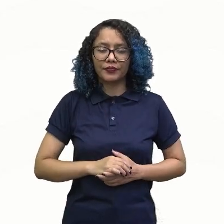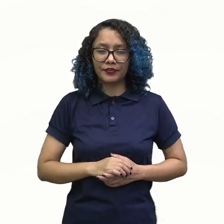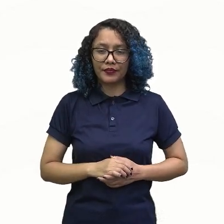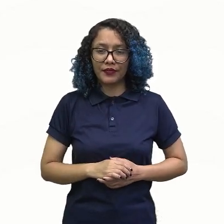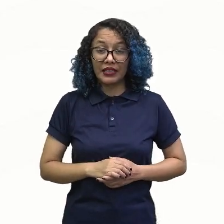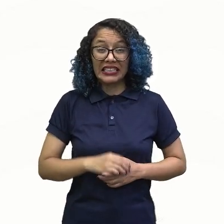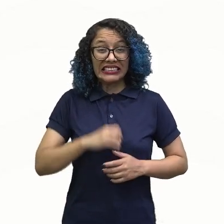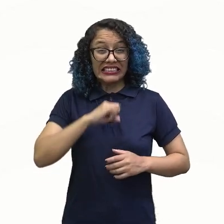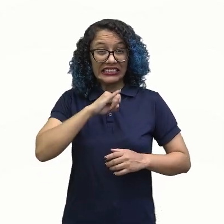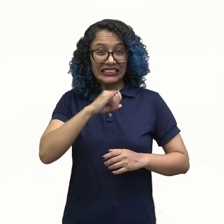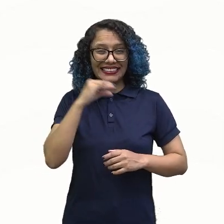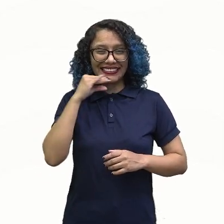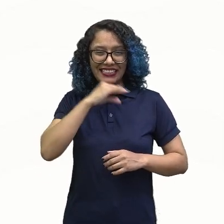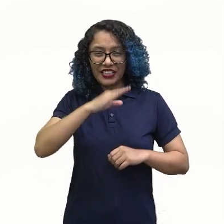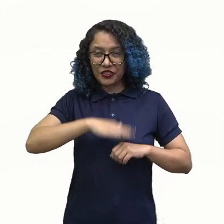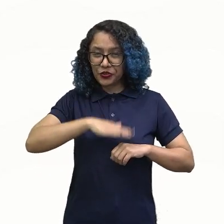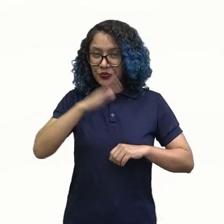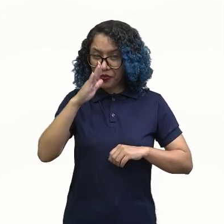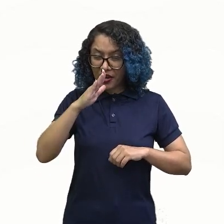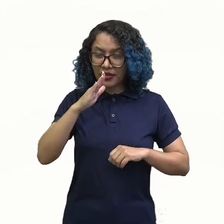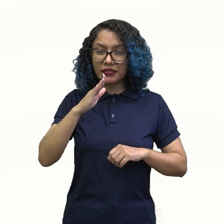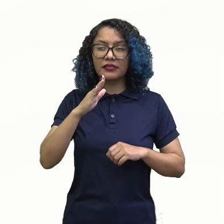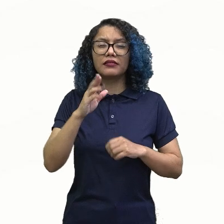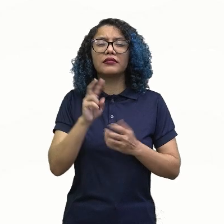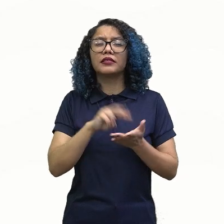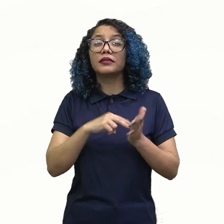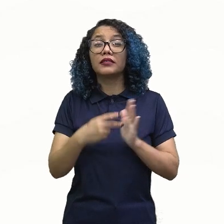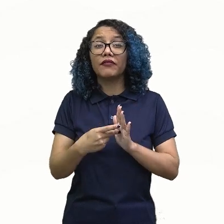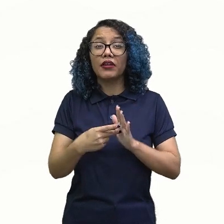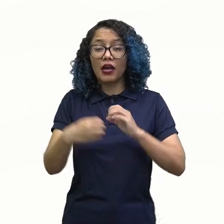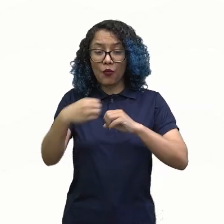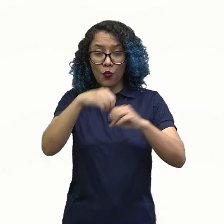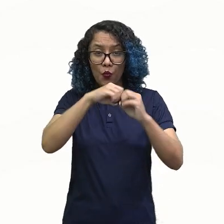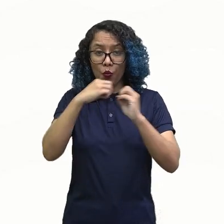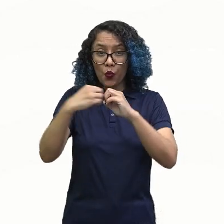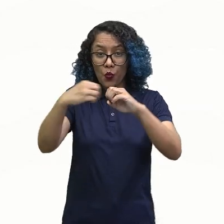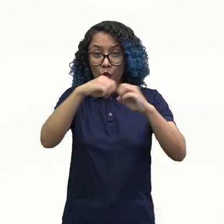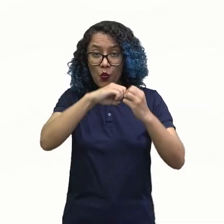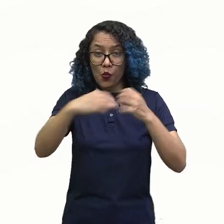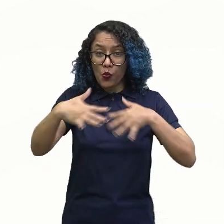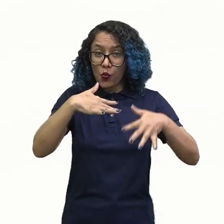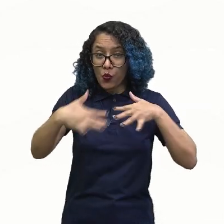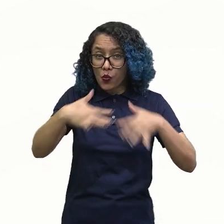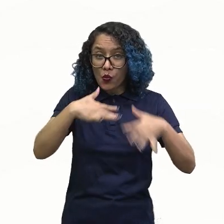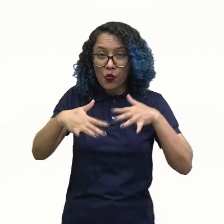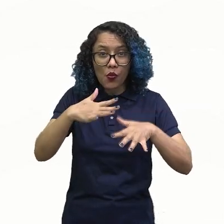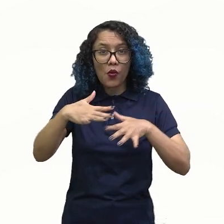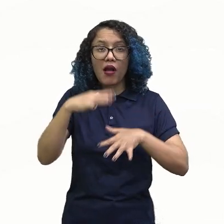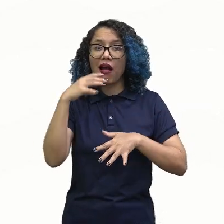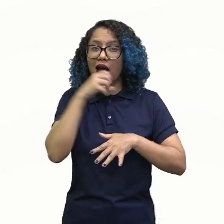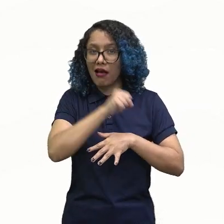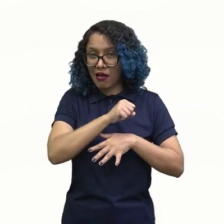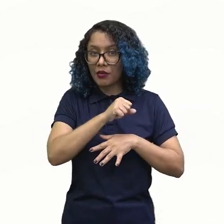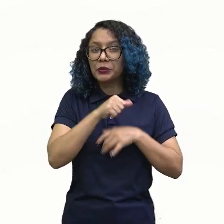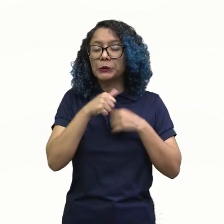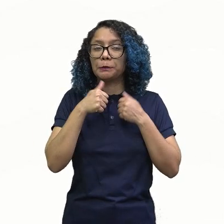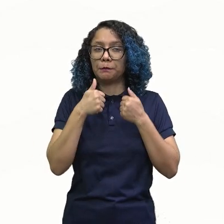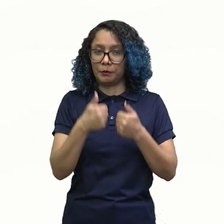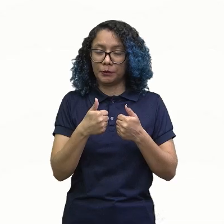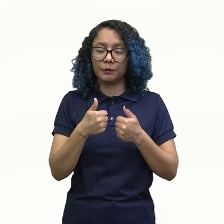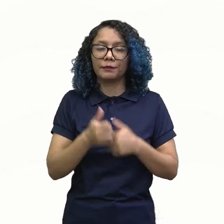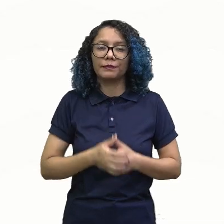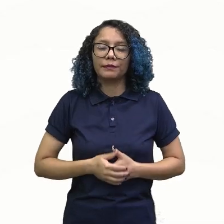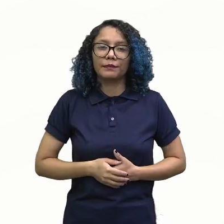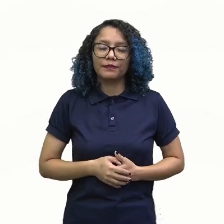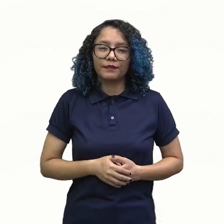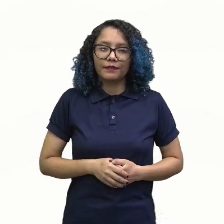mais aquecido for um corpo, mais agitadas ficam as moléculas. Muito bem. Aí,